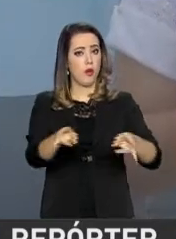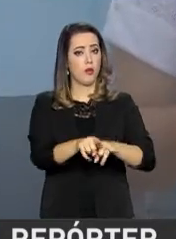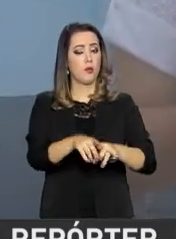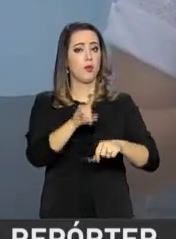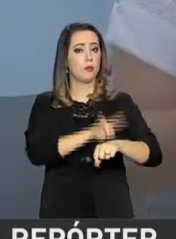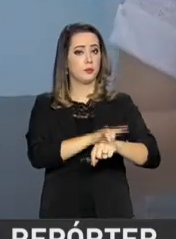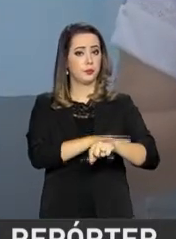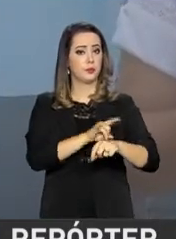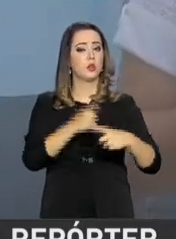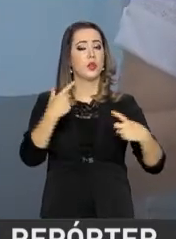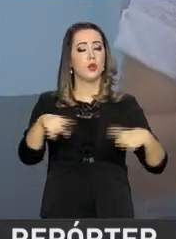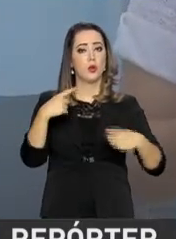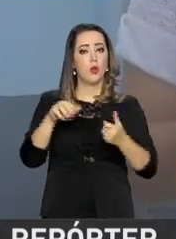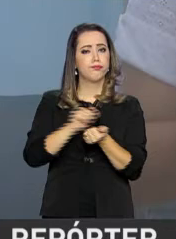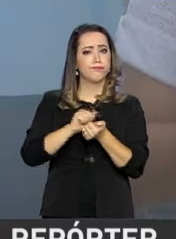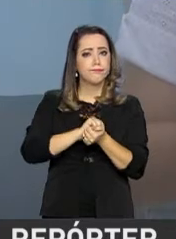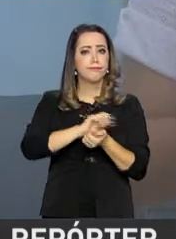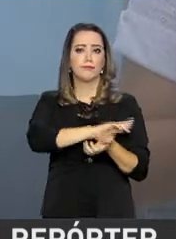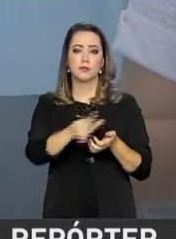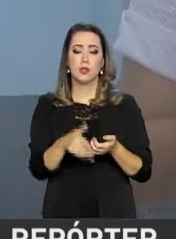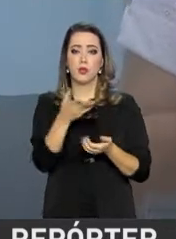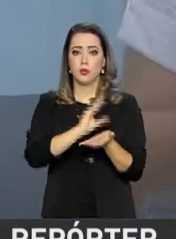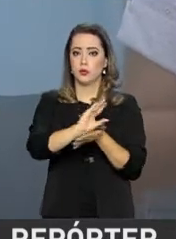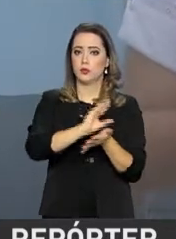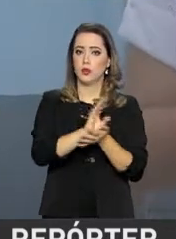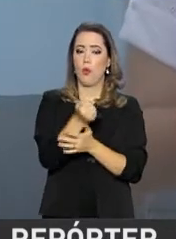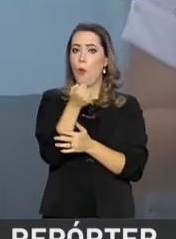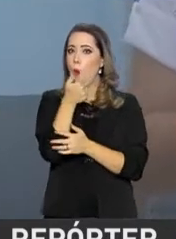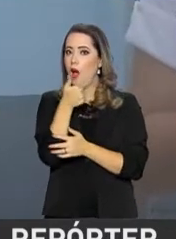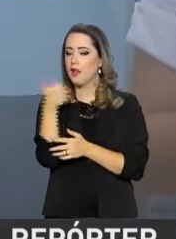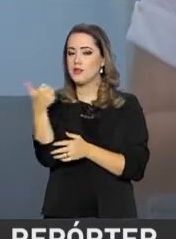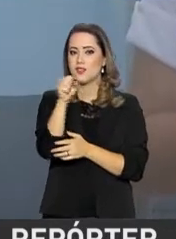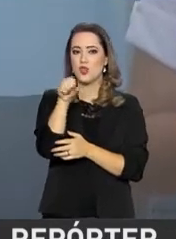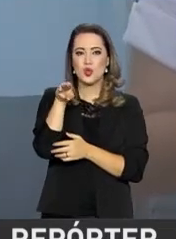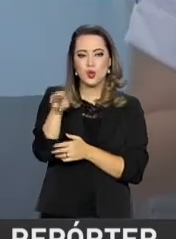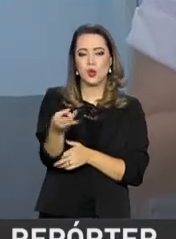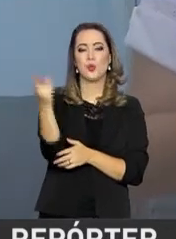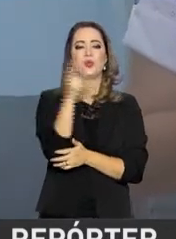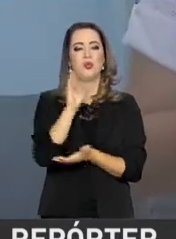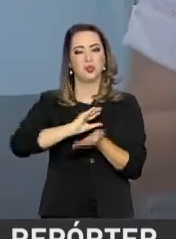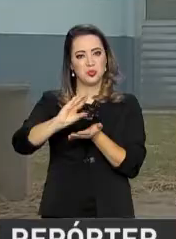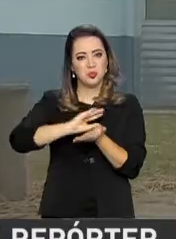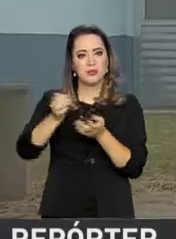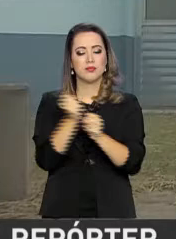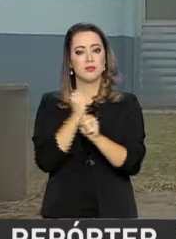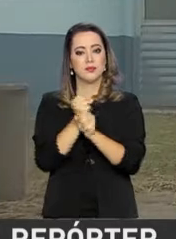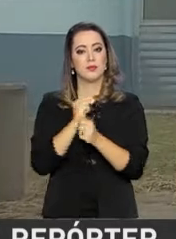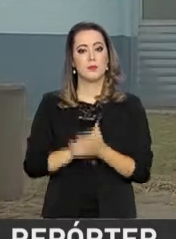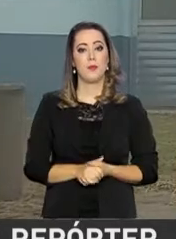e os investimentos do governo federal aqui chegaram a quase 18 milhões de reais